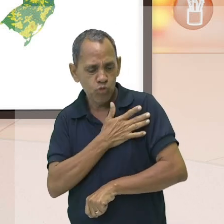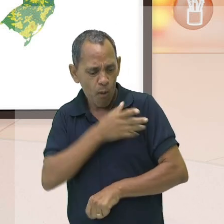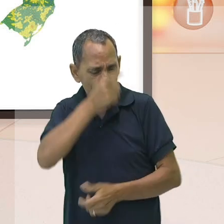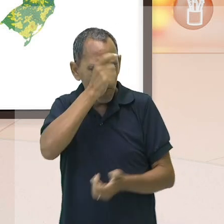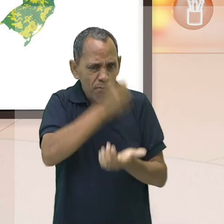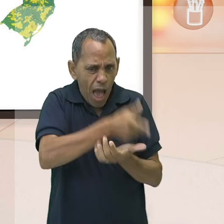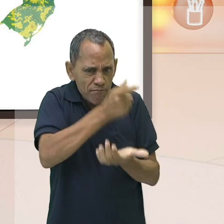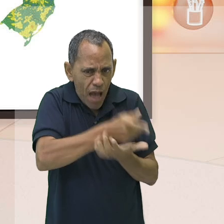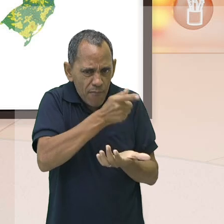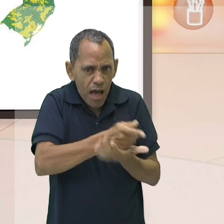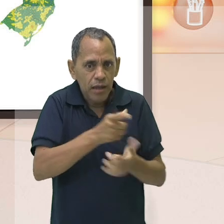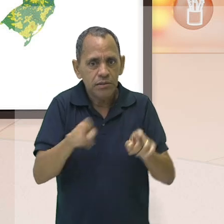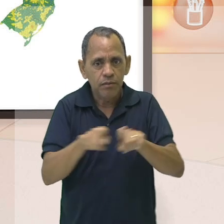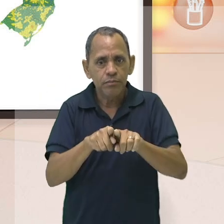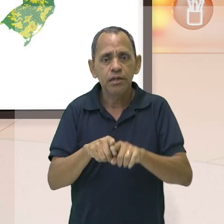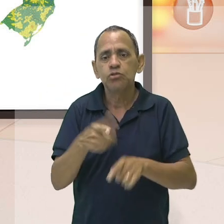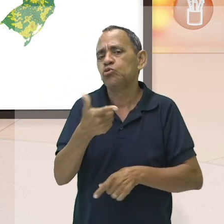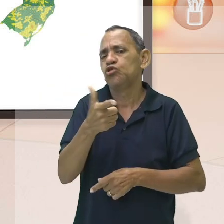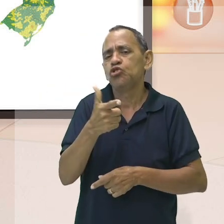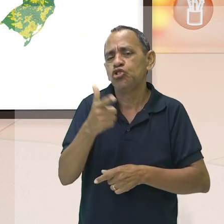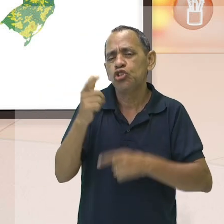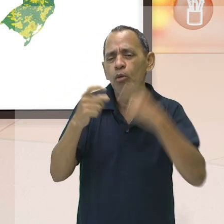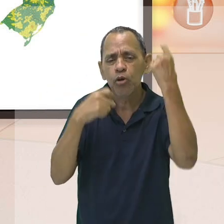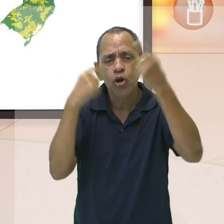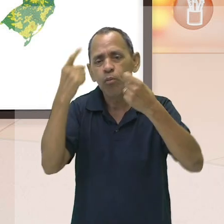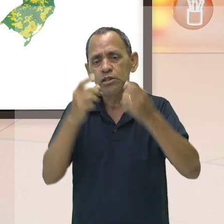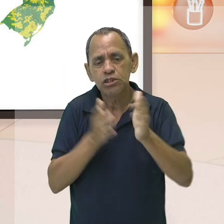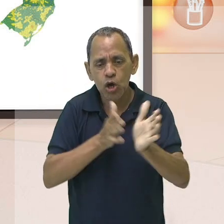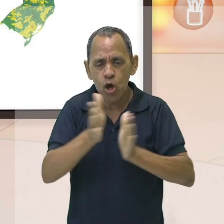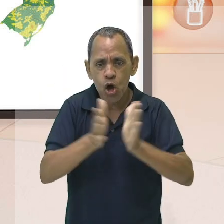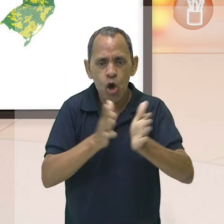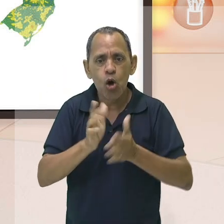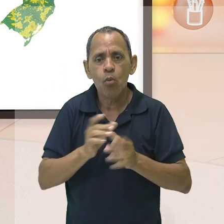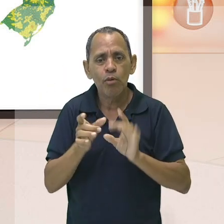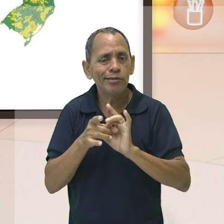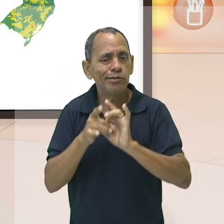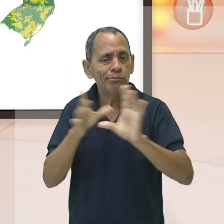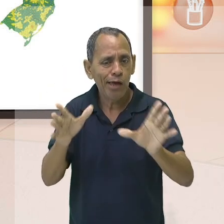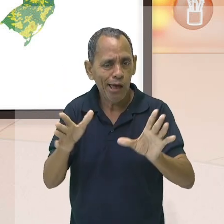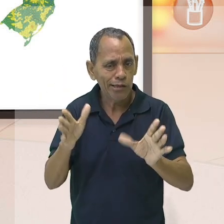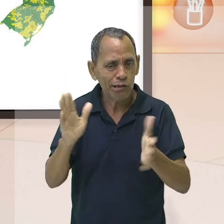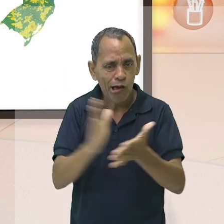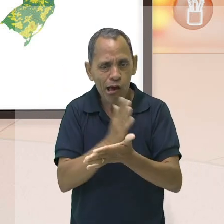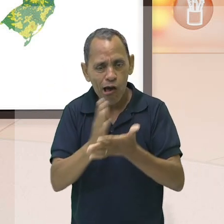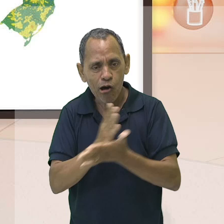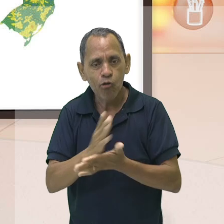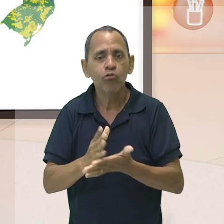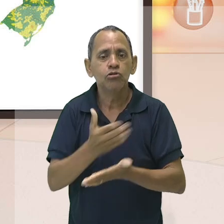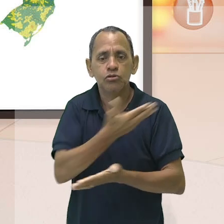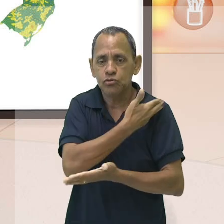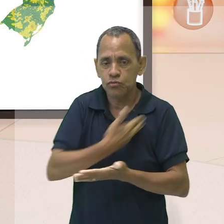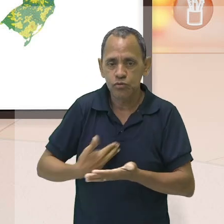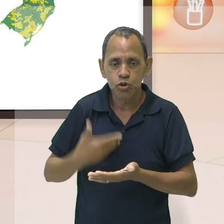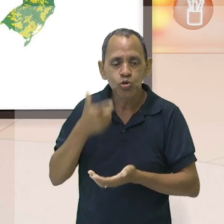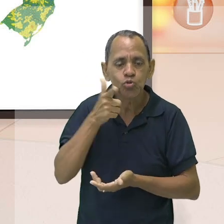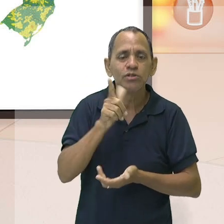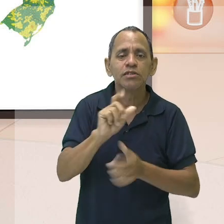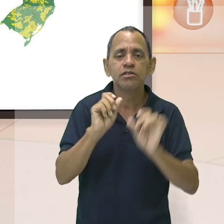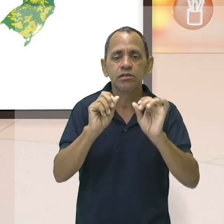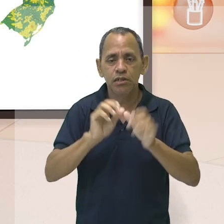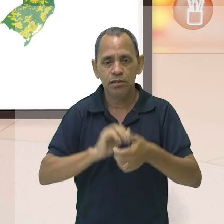militar, que também não tinha a menor preocupação com isso, período democrático com muitos governos aí que também não conseguiram,